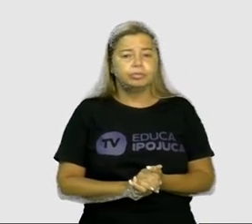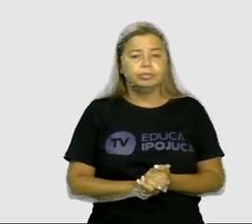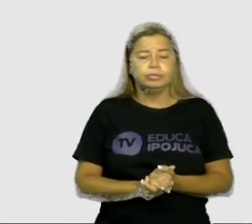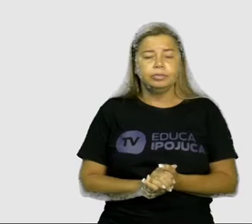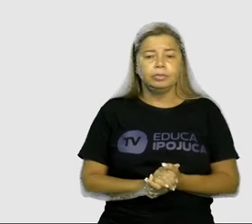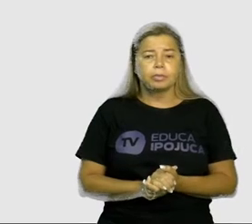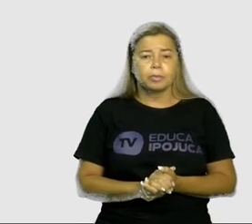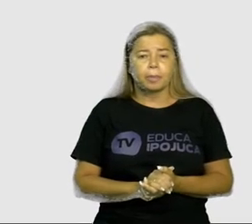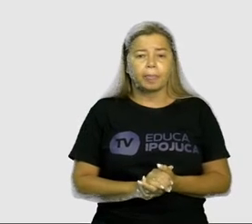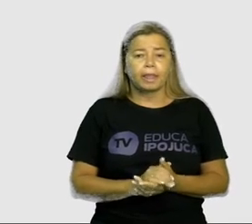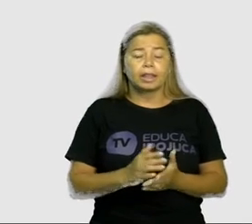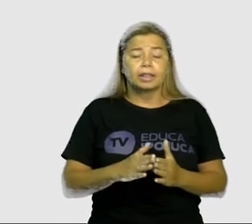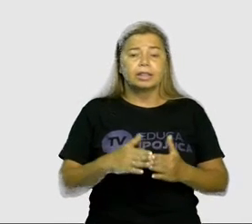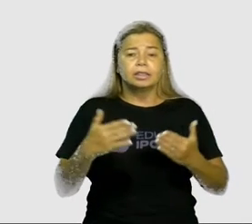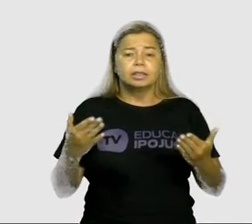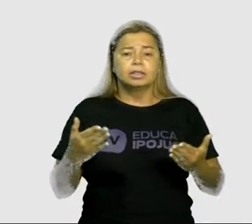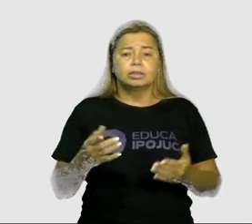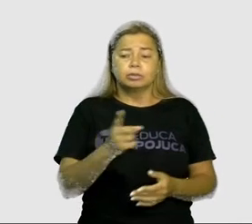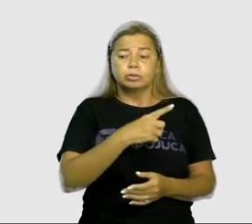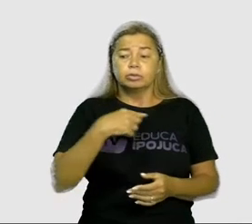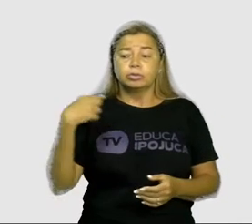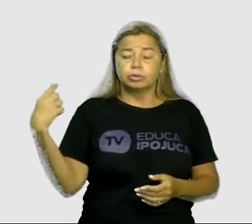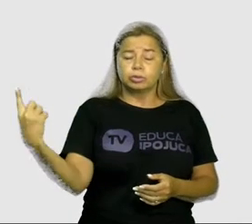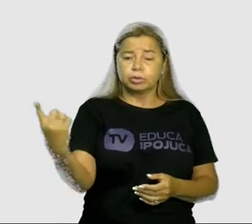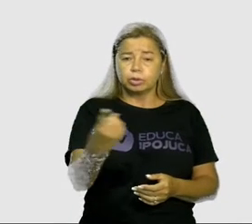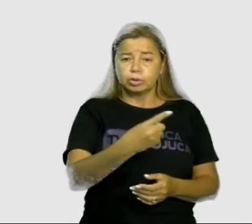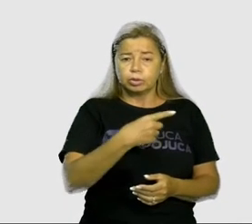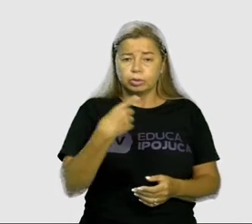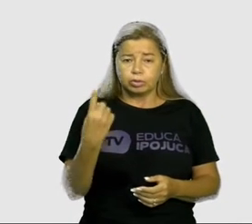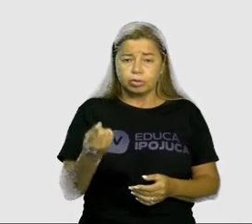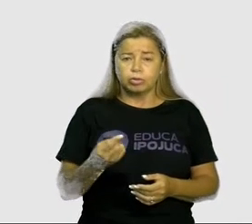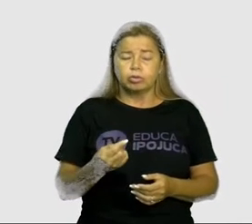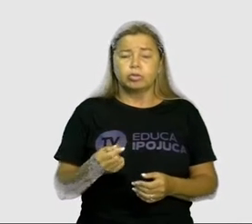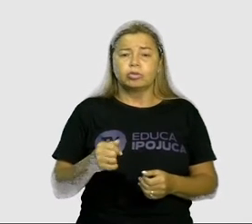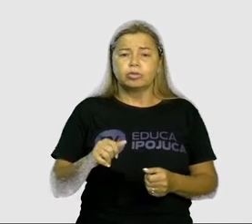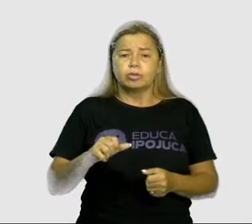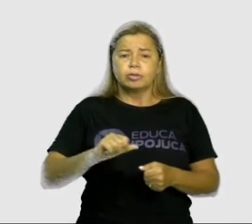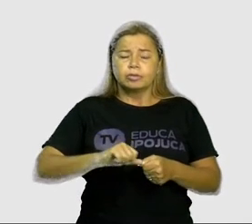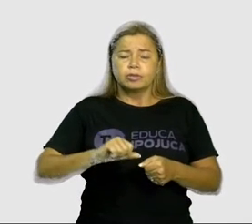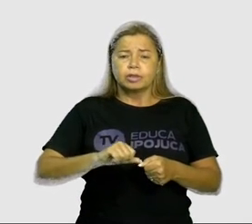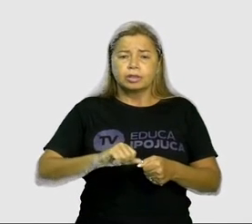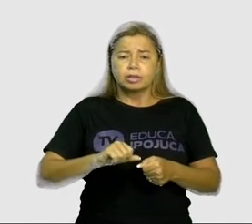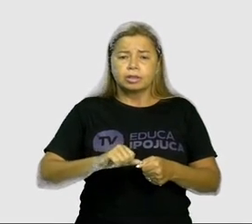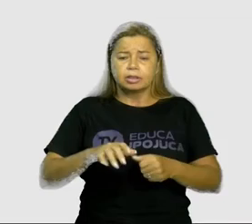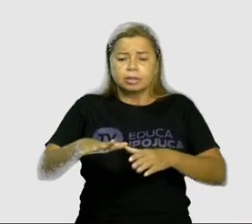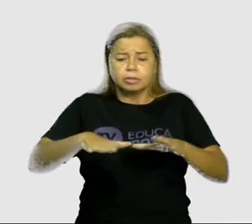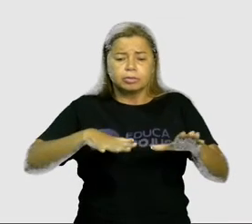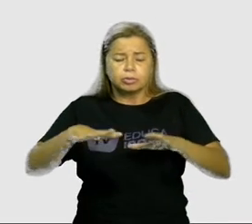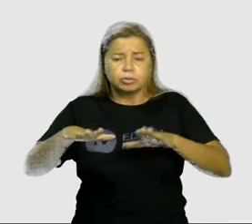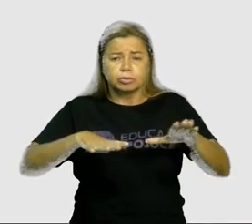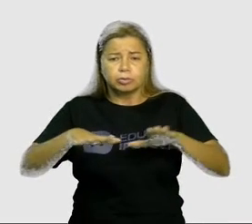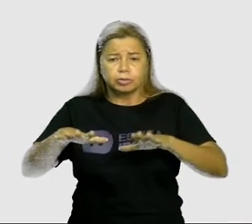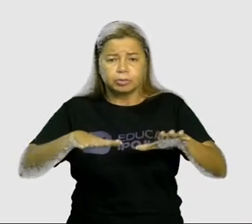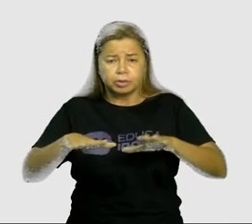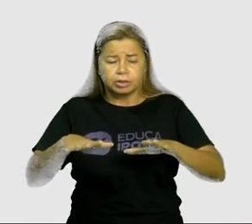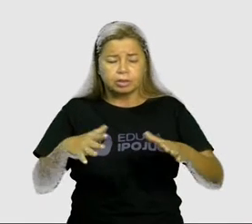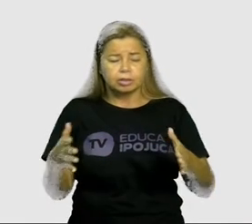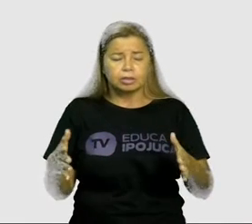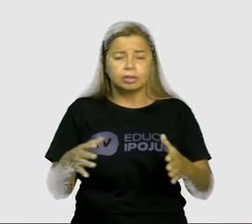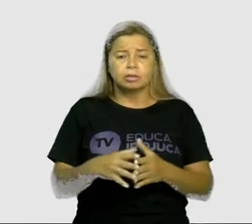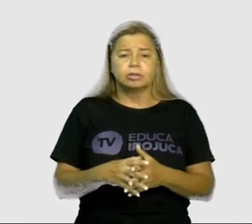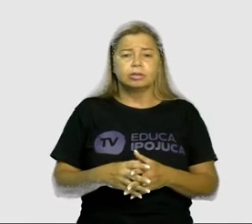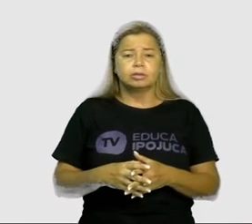nos movimentamos divulgar para outro como a gente já tinha falado tá estamos fazendo a localização a